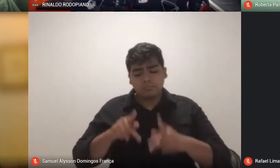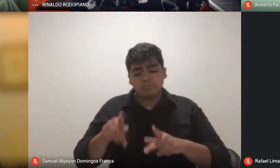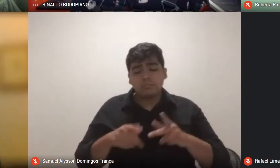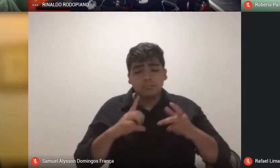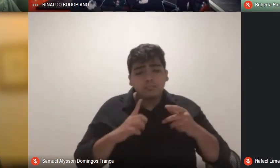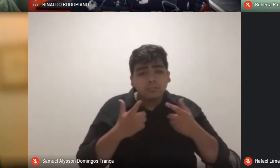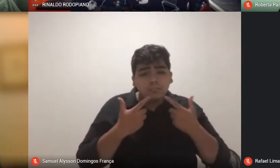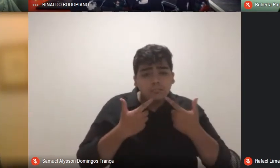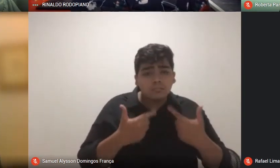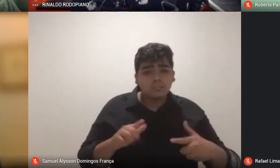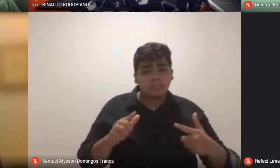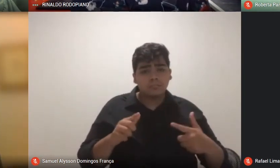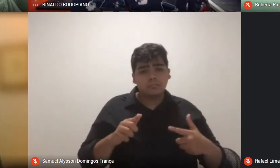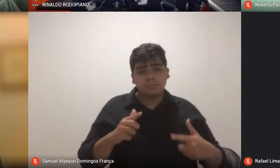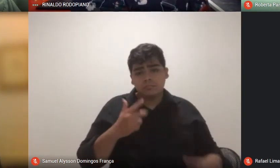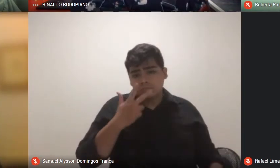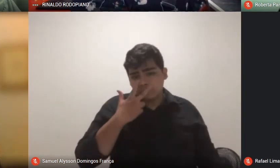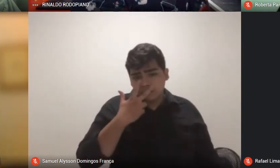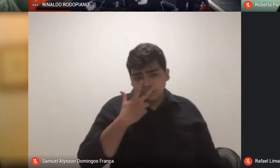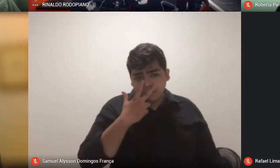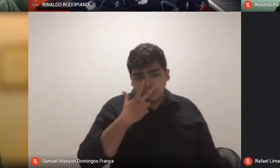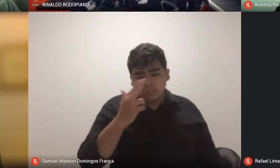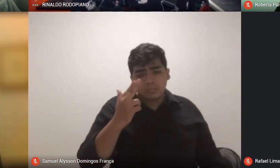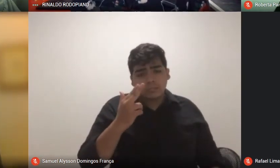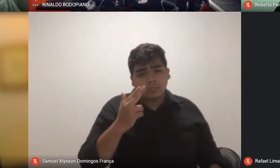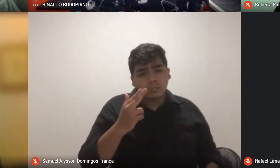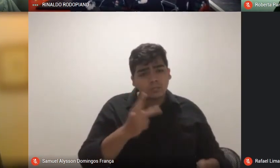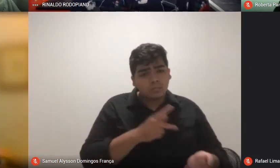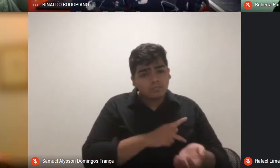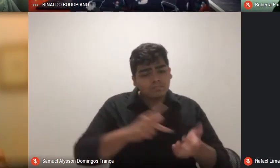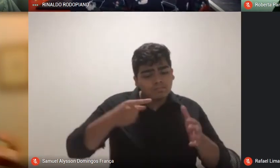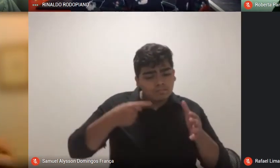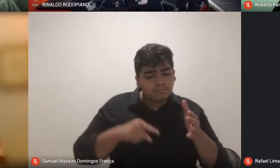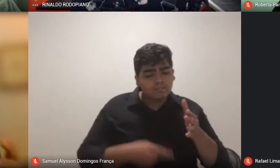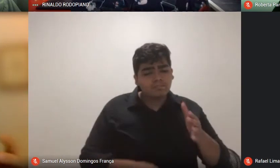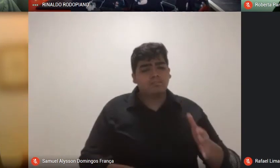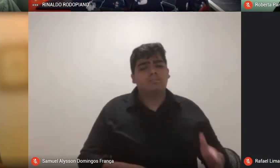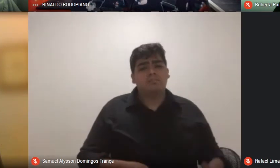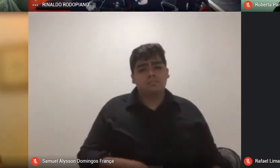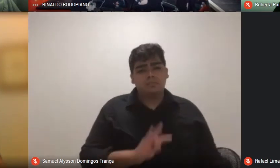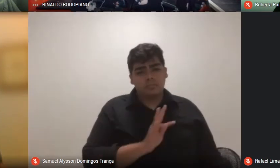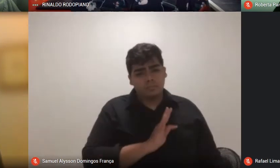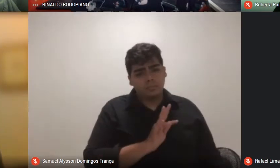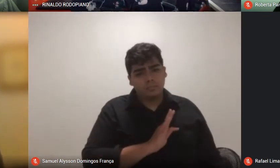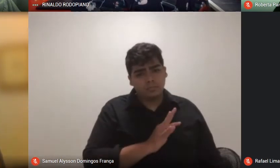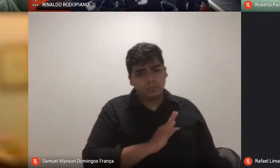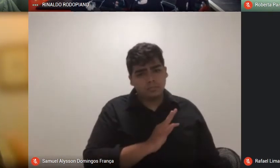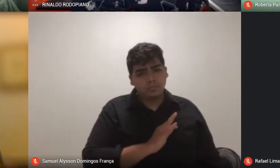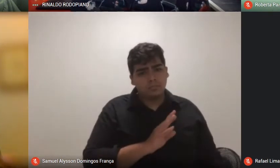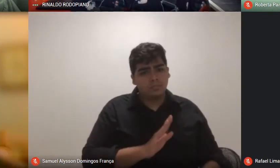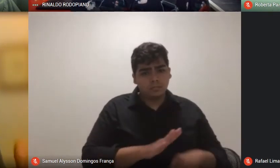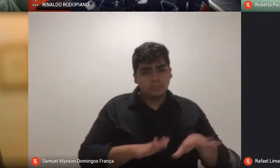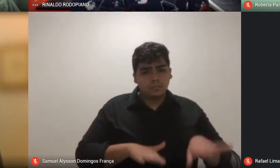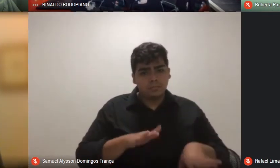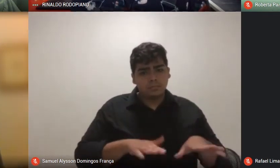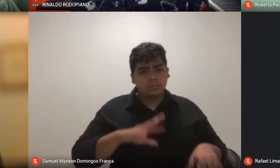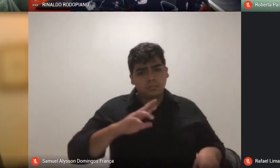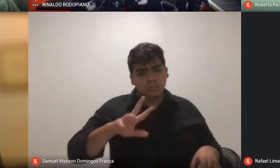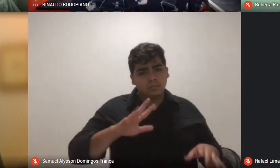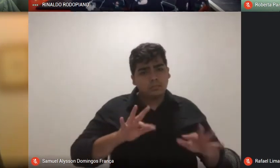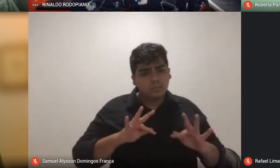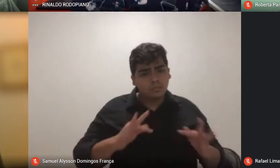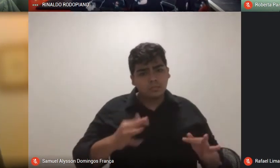linguagem talvez muito dura, até para nós técnicos, né, por algumas vezes não pode ser tão simples de decodificar essa